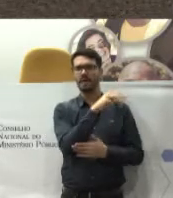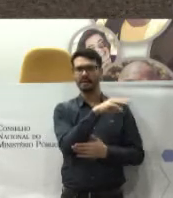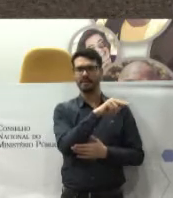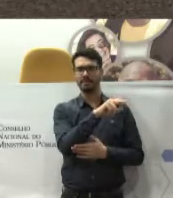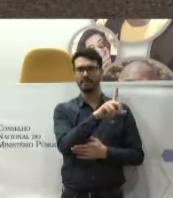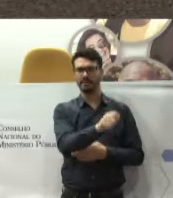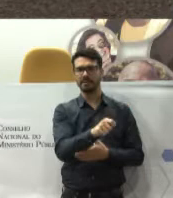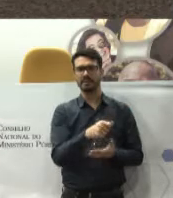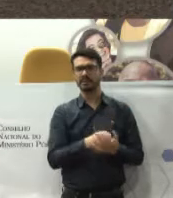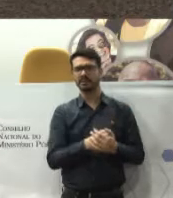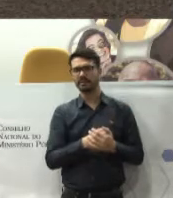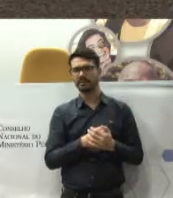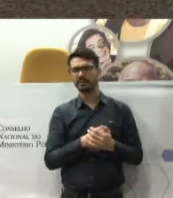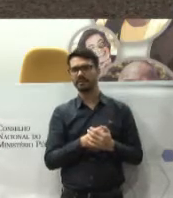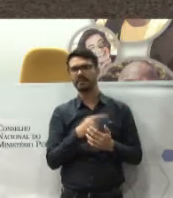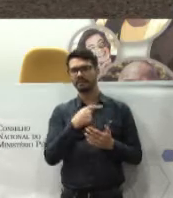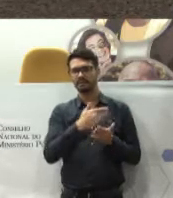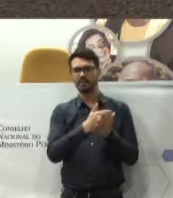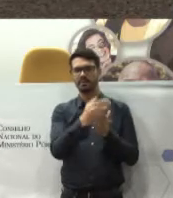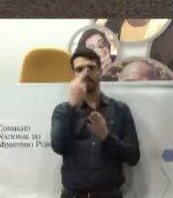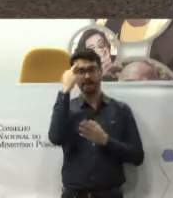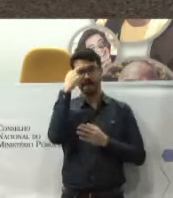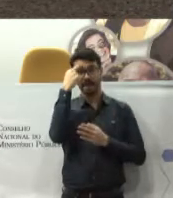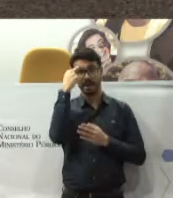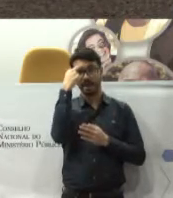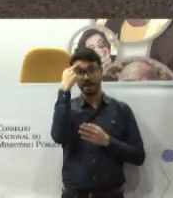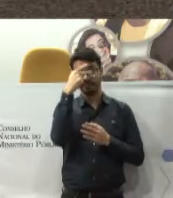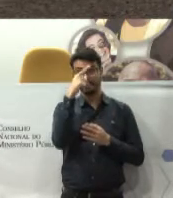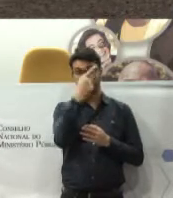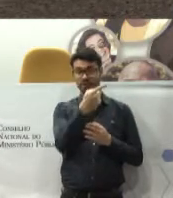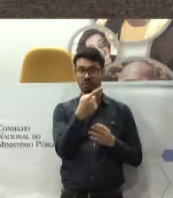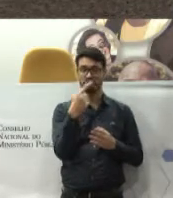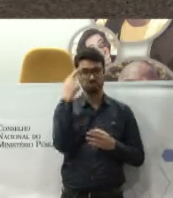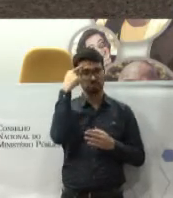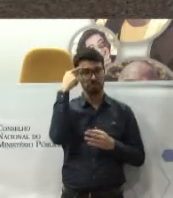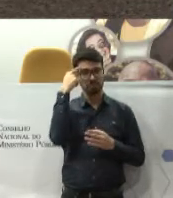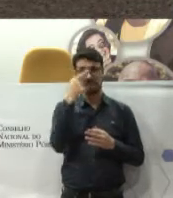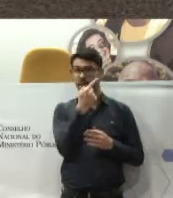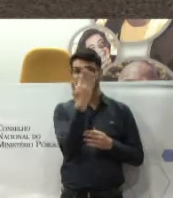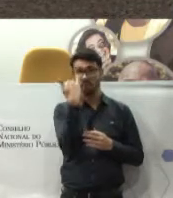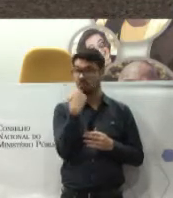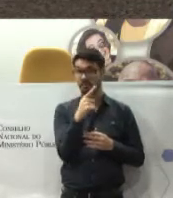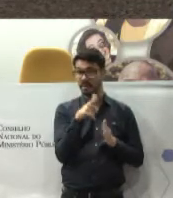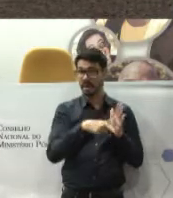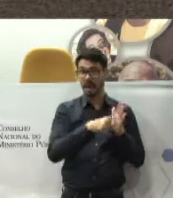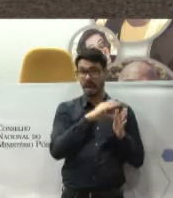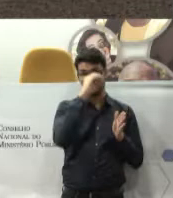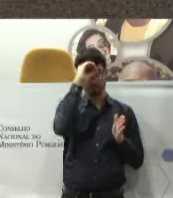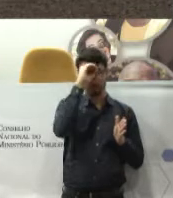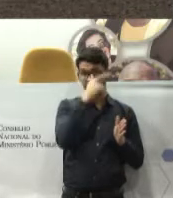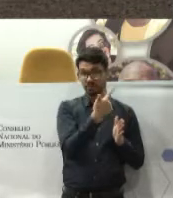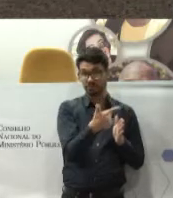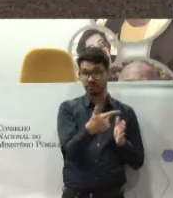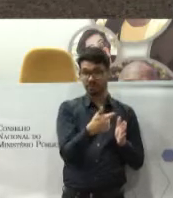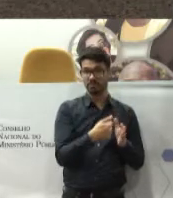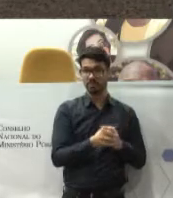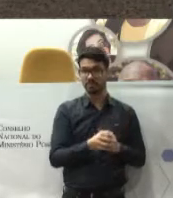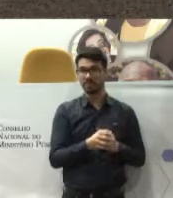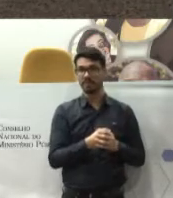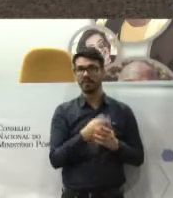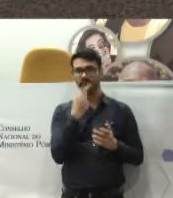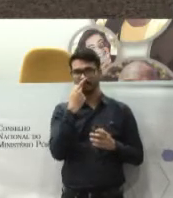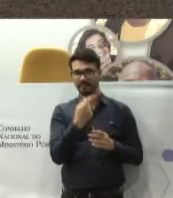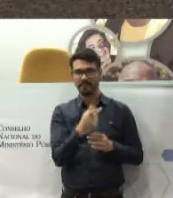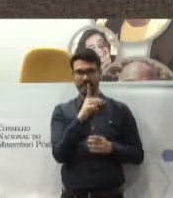na verdade, comecei a refletir antes e estudar depois, porque eu nem sabia que existiam. O que é engraçado, porque você fala de